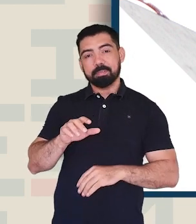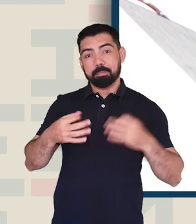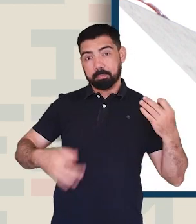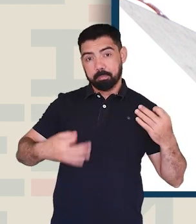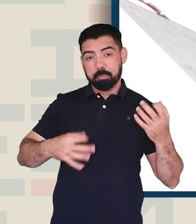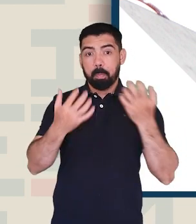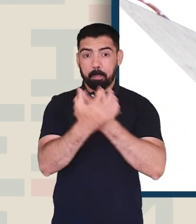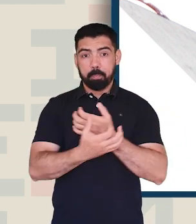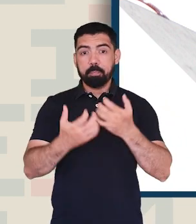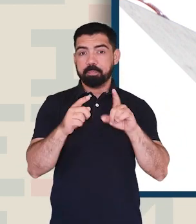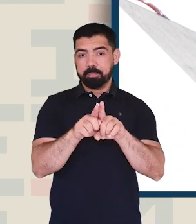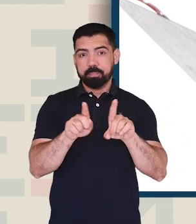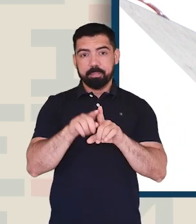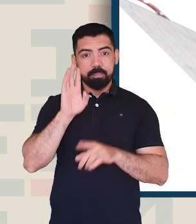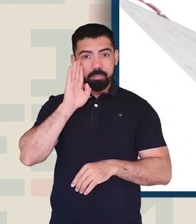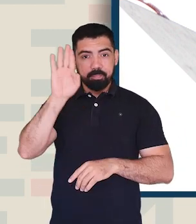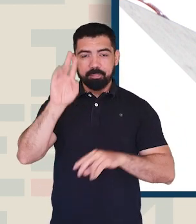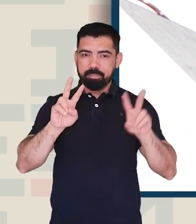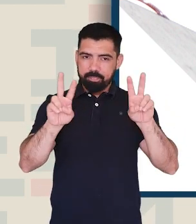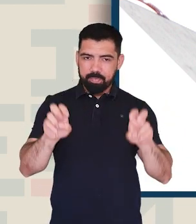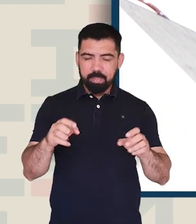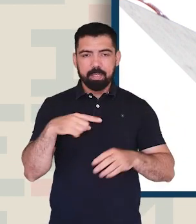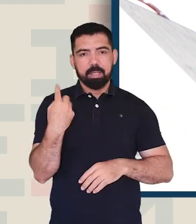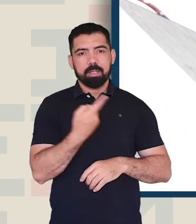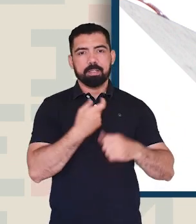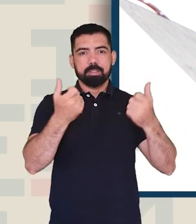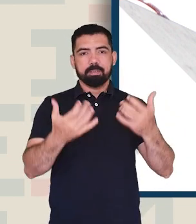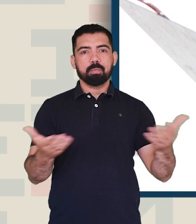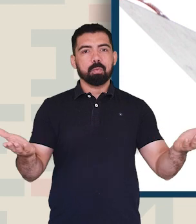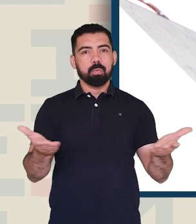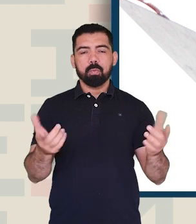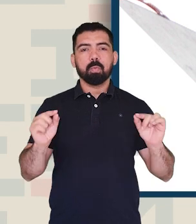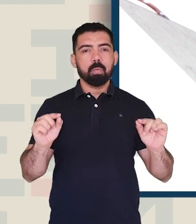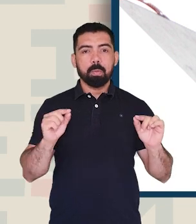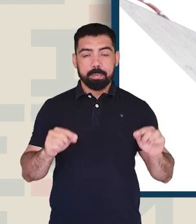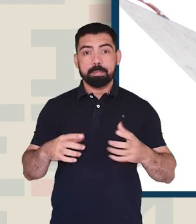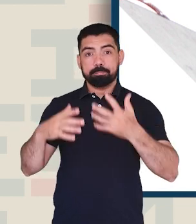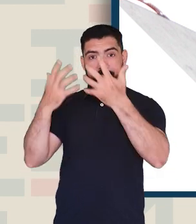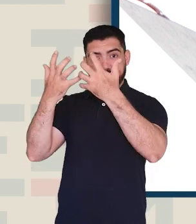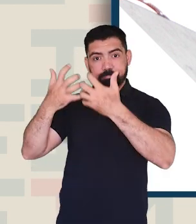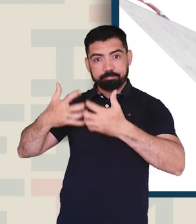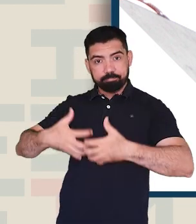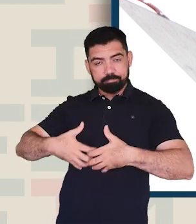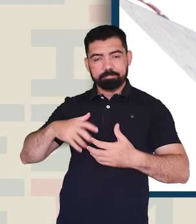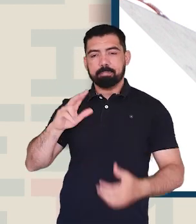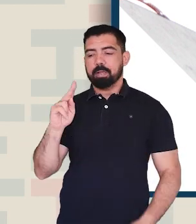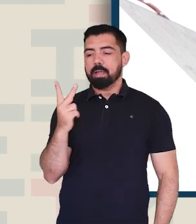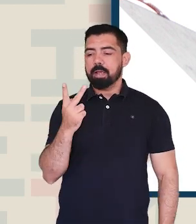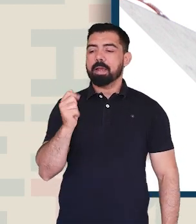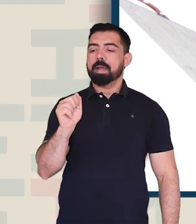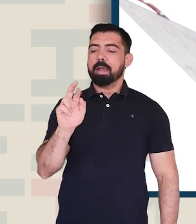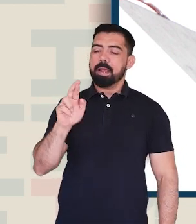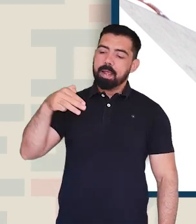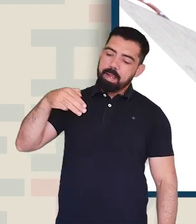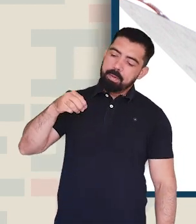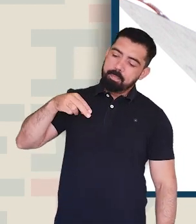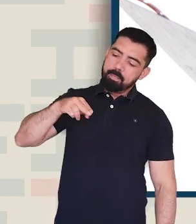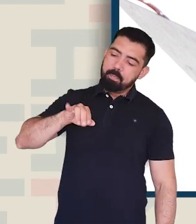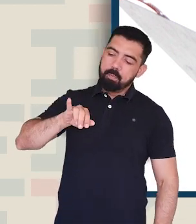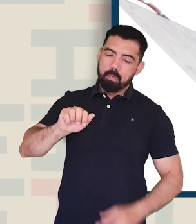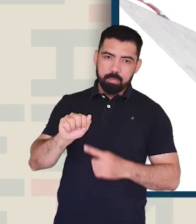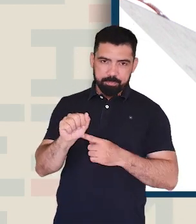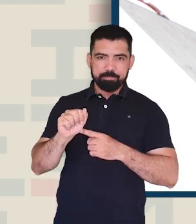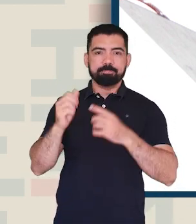de música, principalmente desse tema que a gente vai falar agora, que é a harmonia. A harmonia é um tema sempre